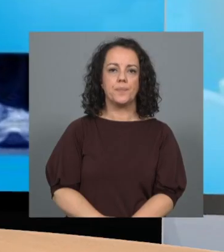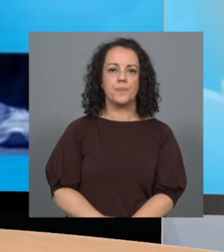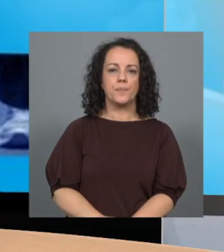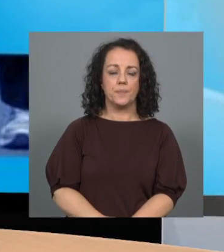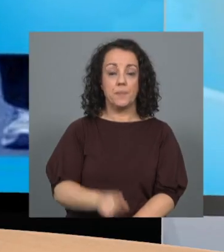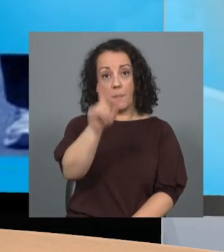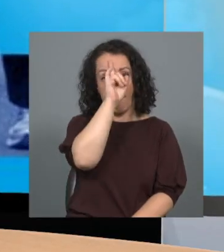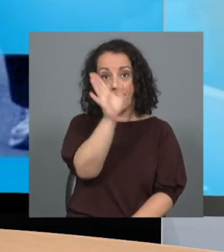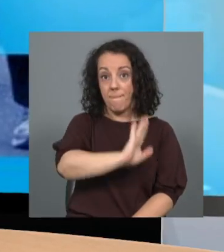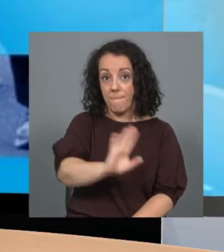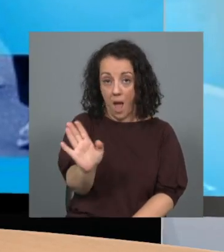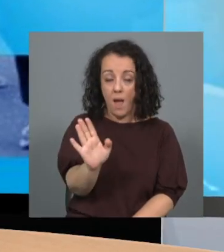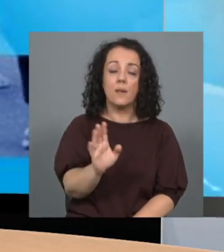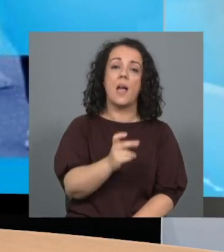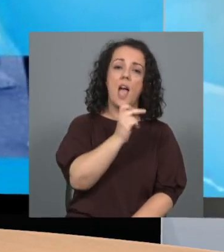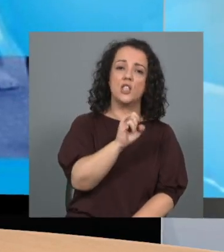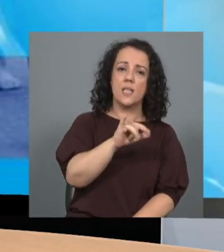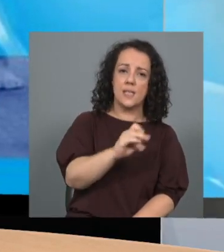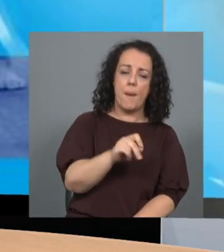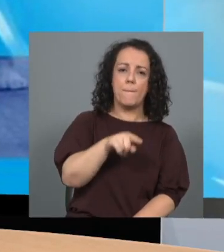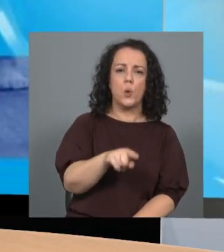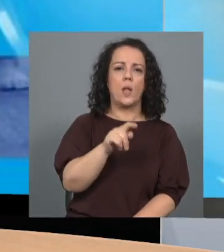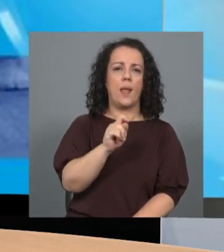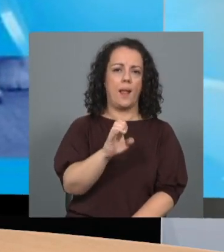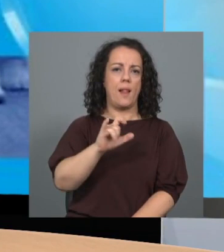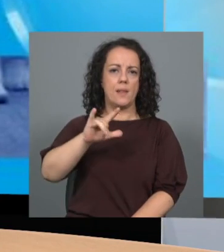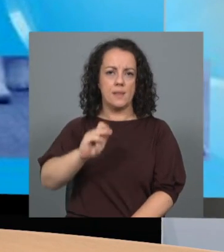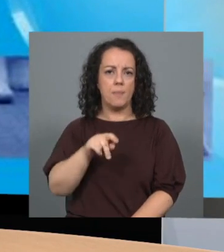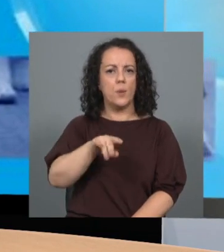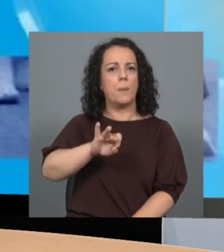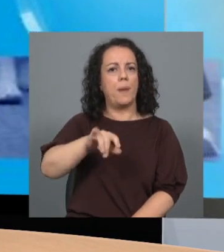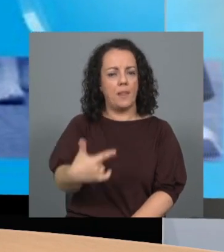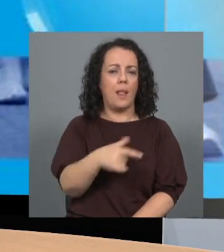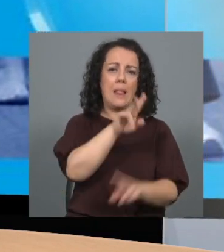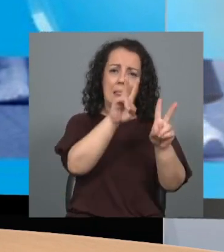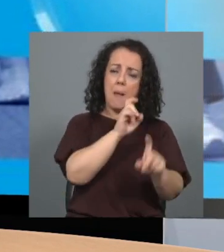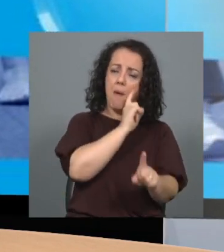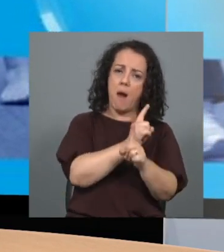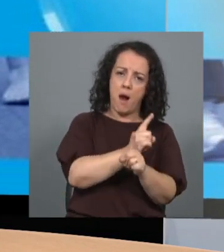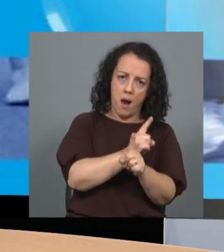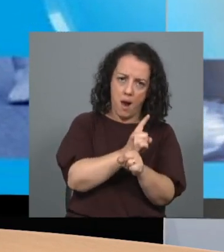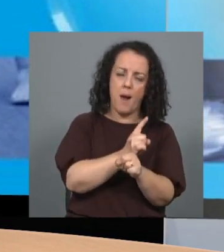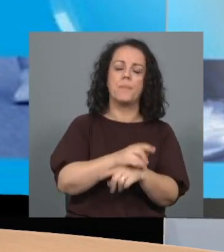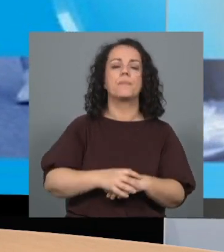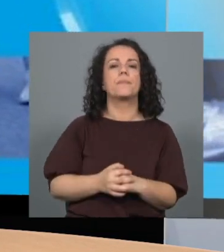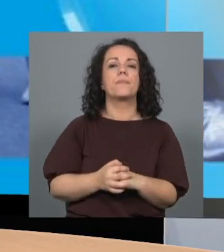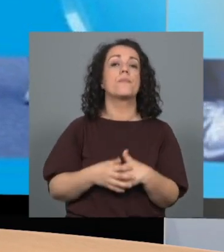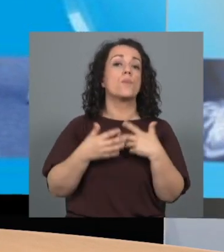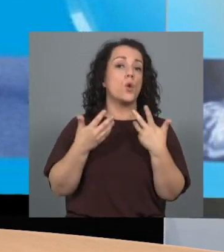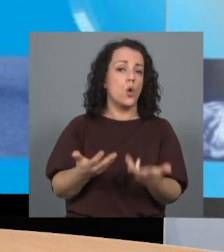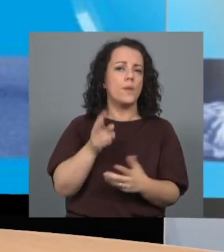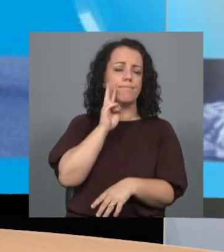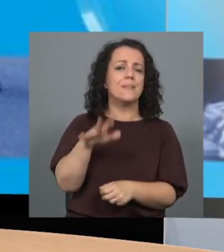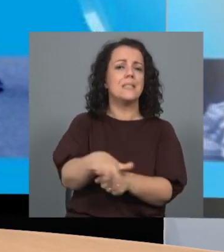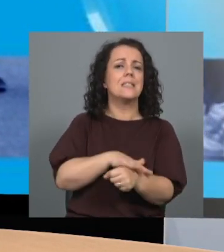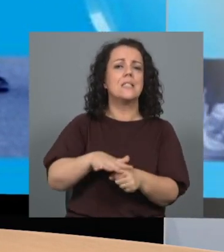Já sabe que é em agência.eclesia.pt que pode encontrar estes temas. Agora olhamos a situação